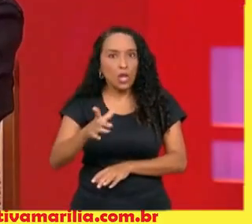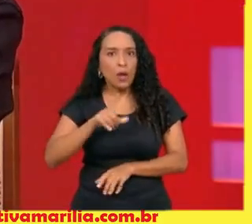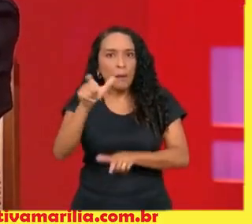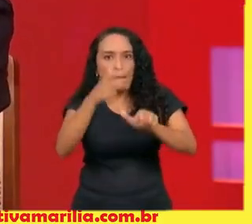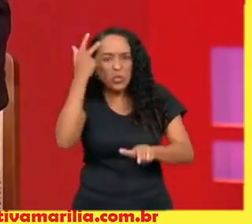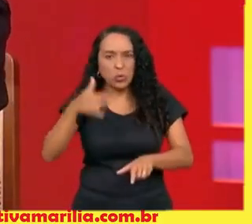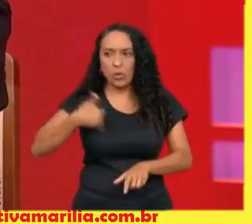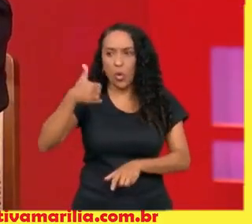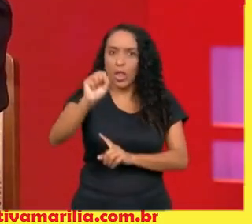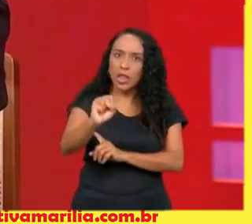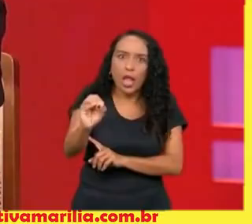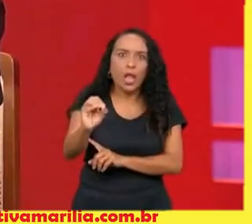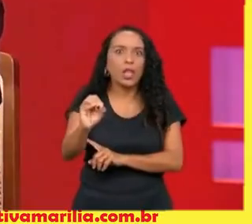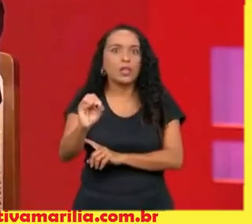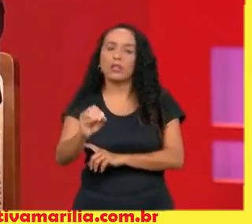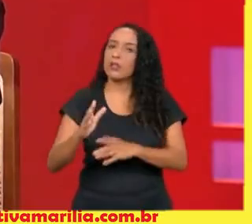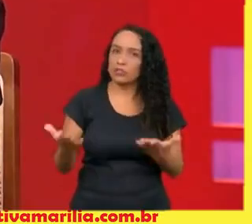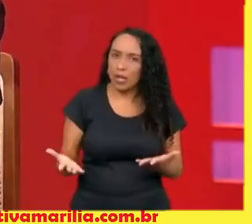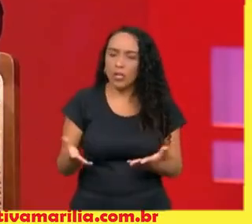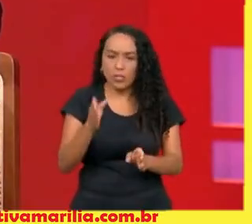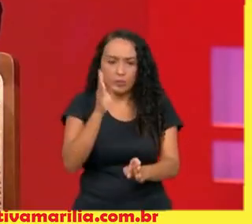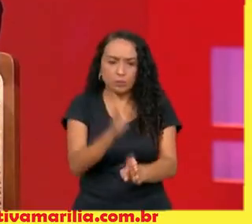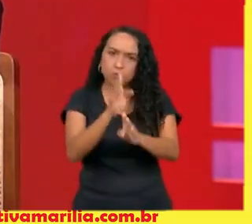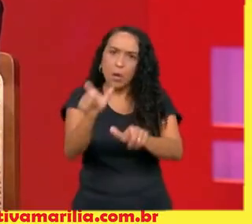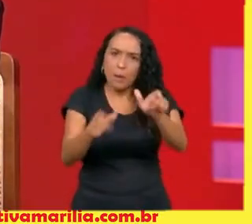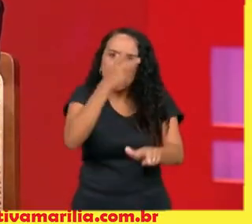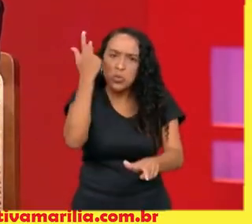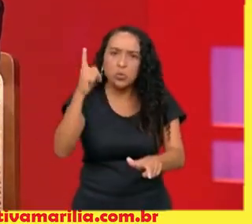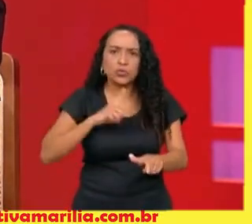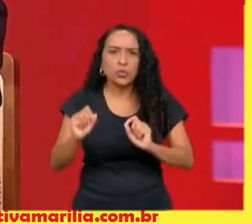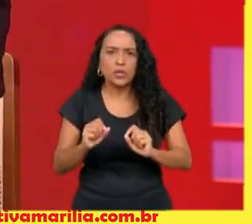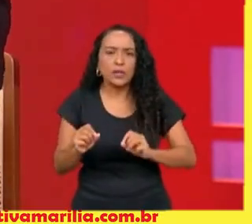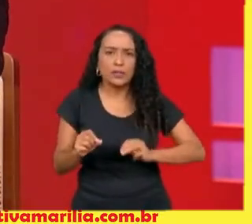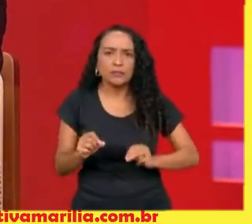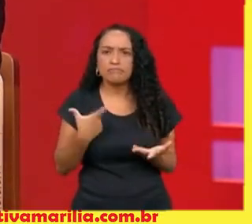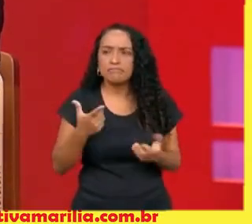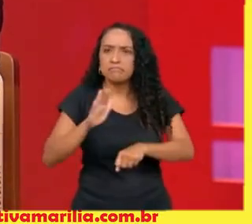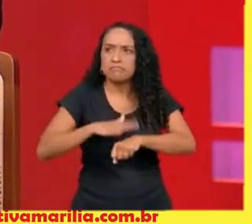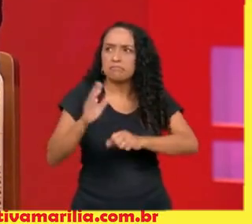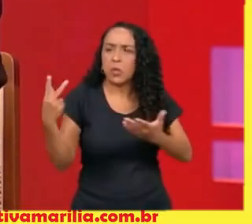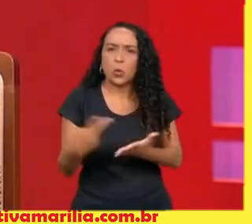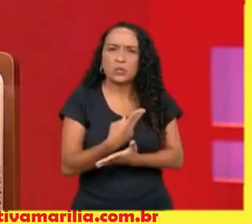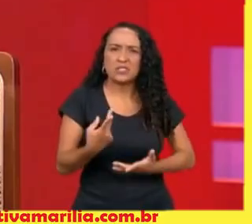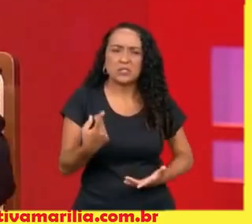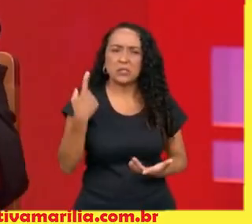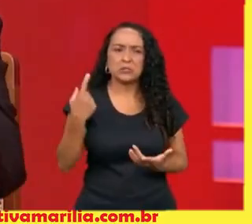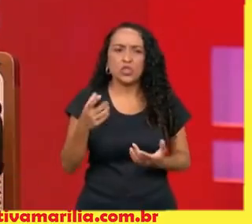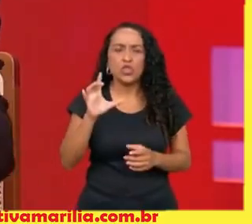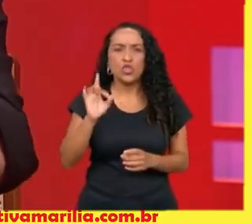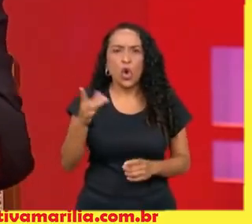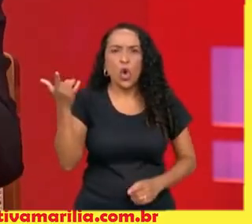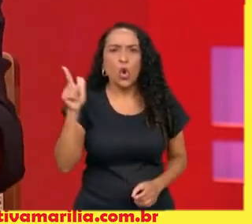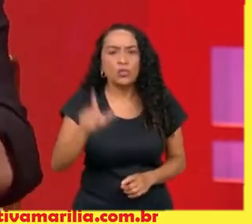com 80 anos. Claro. E assim, foi descoberto pessoas que tinham... um caso que tinha acontecido lá, que só